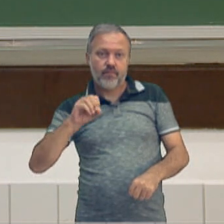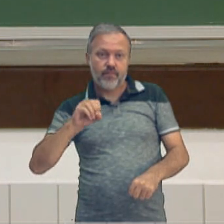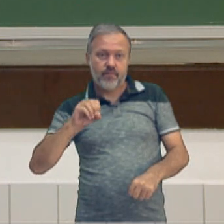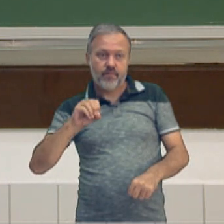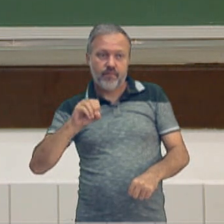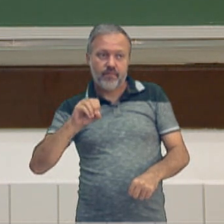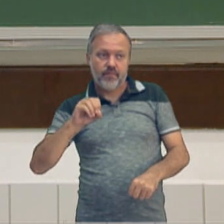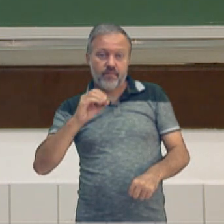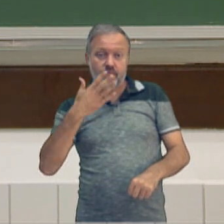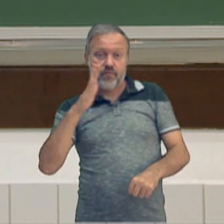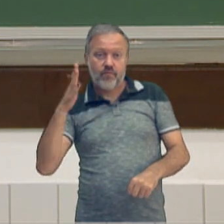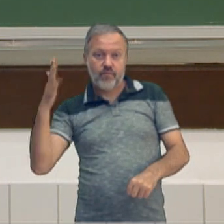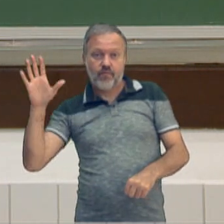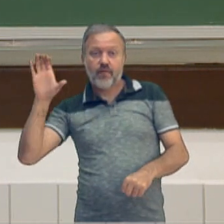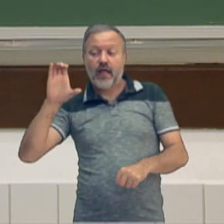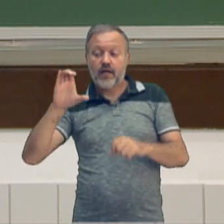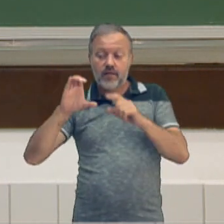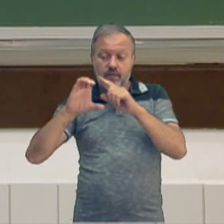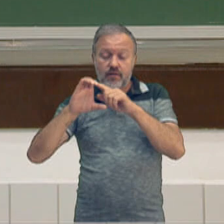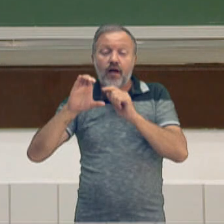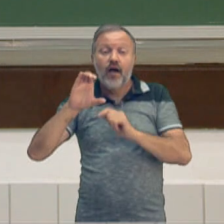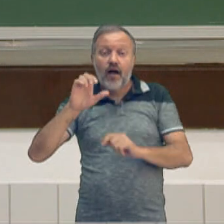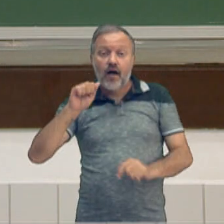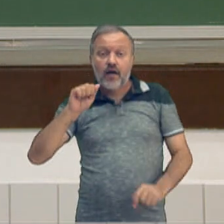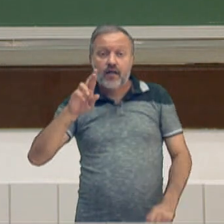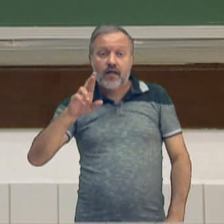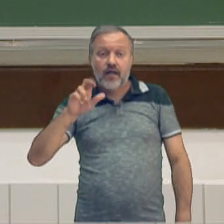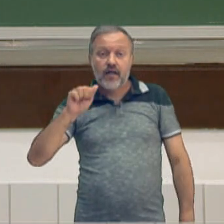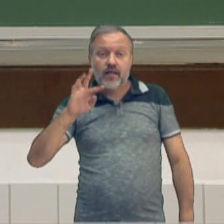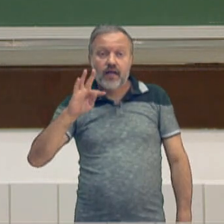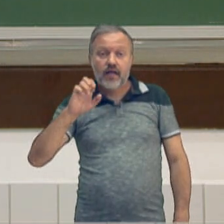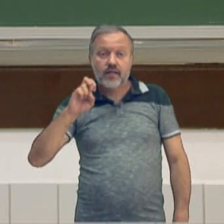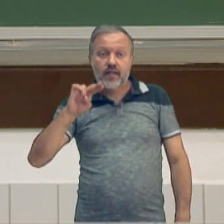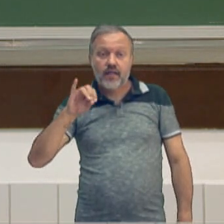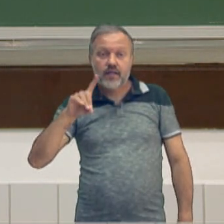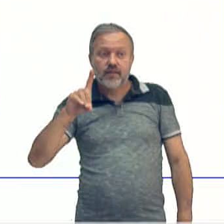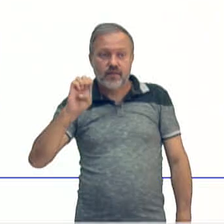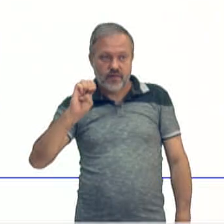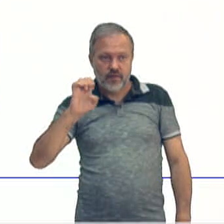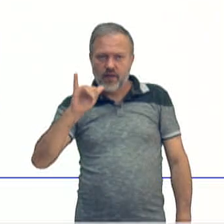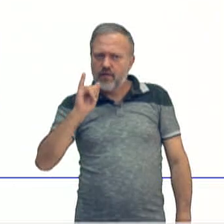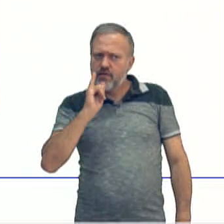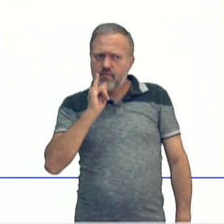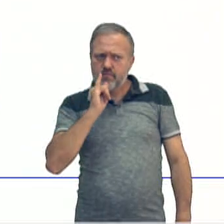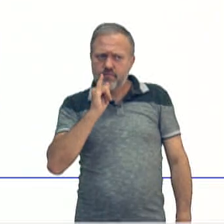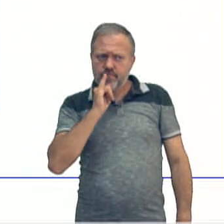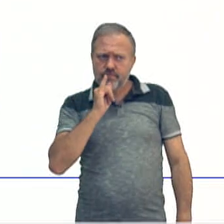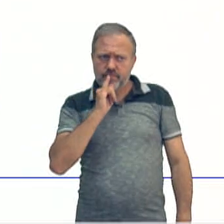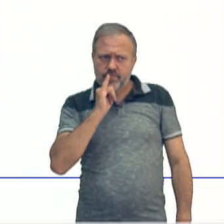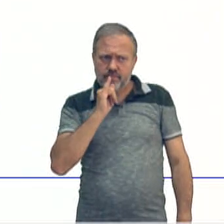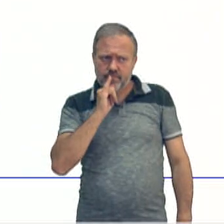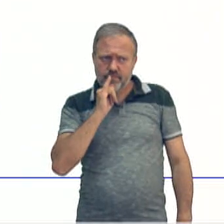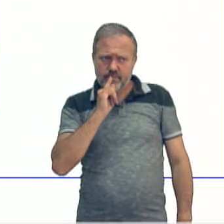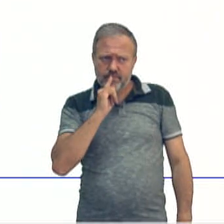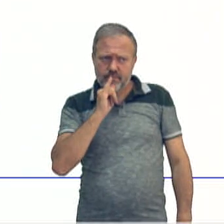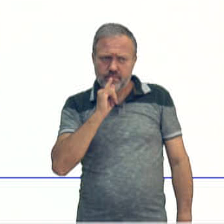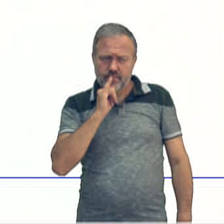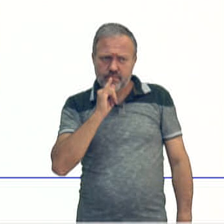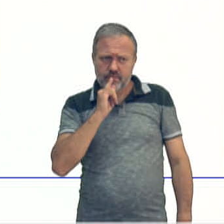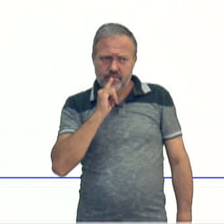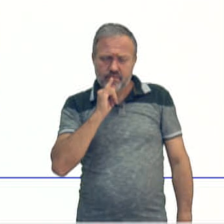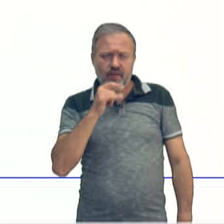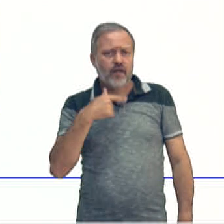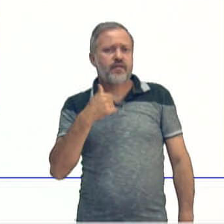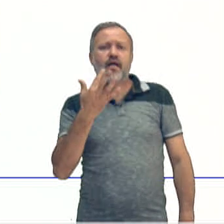que têm carotenoide, elas aproveitam melhor a luz do sol, ok? Aqui vocês estão vendo alguns exemplos de alimentos que têm carotenoide. Geralmente, eles têm essa